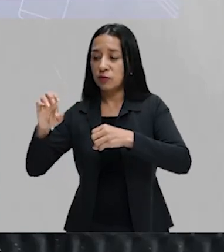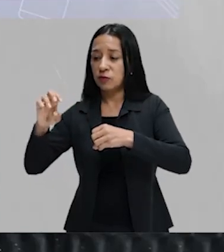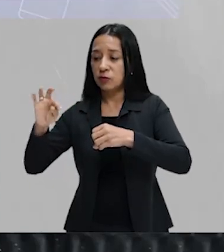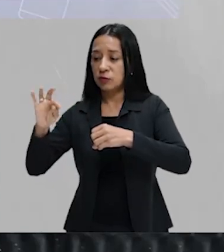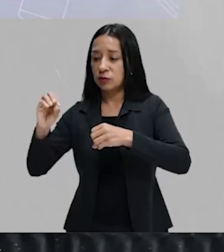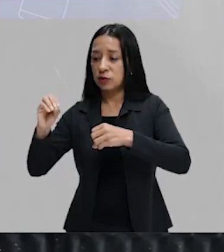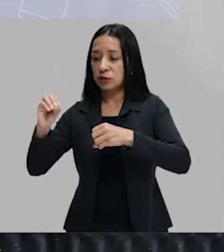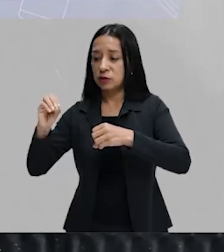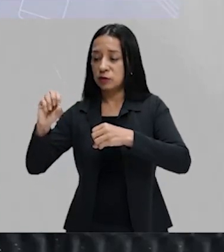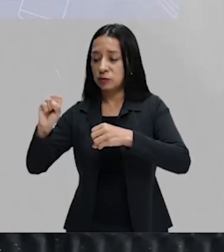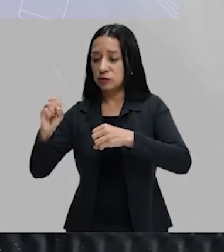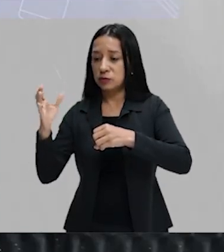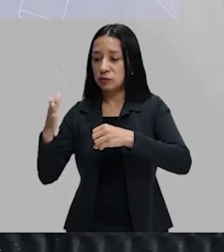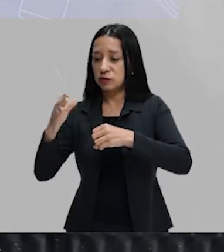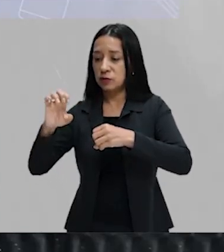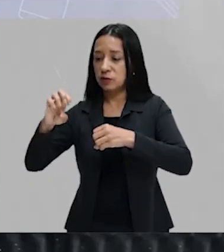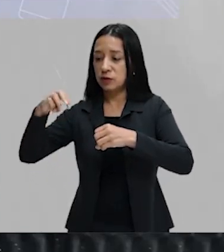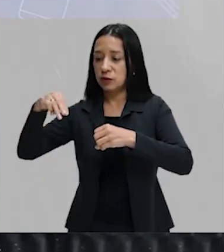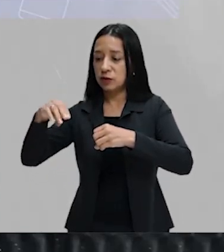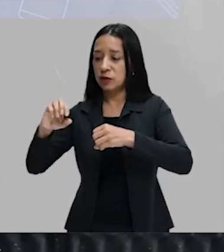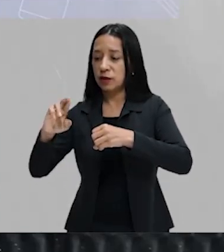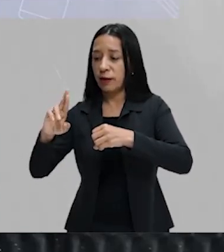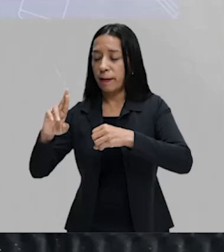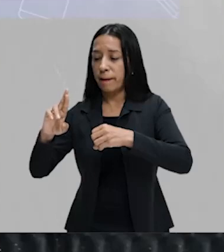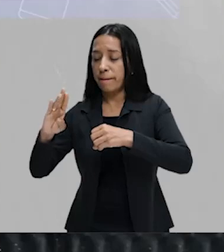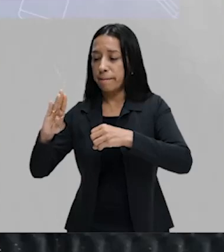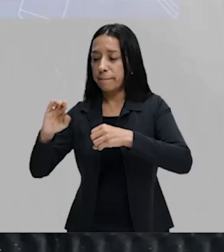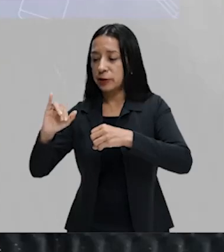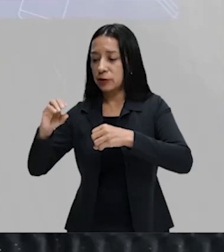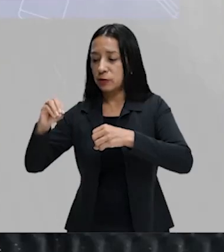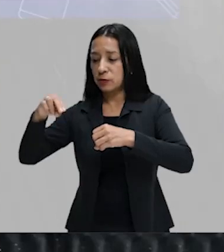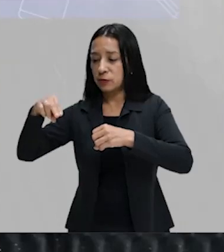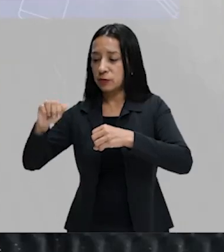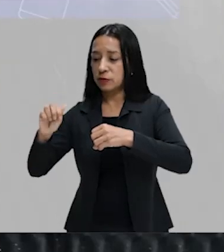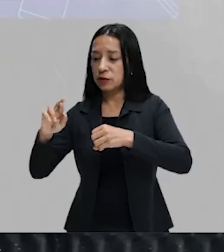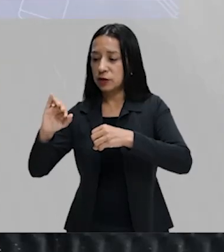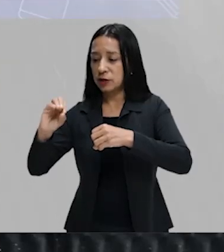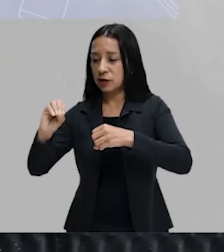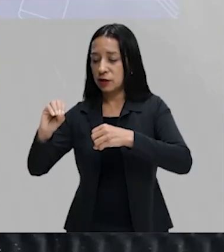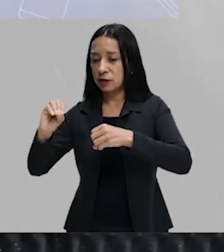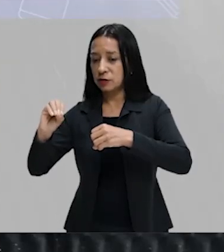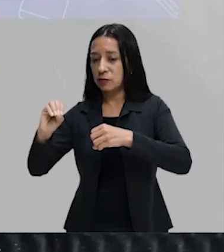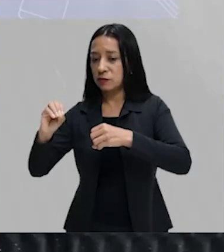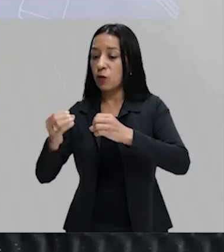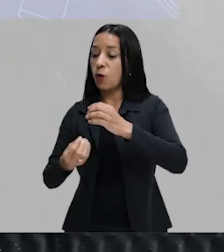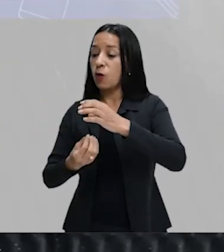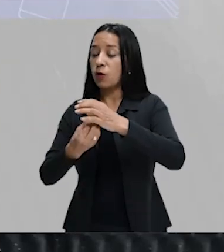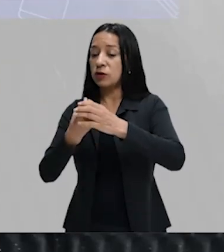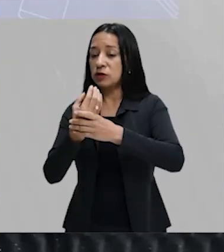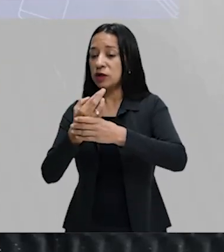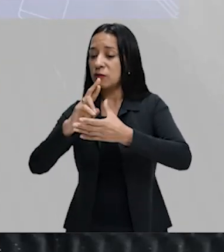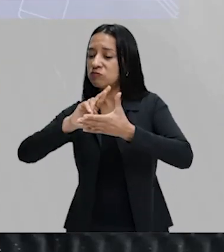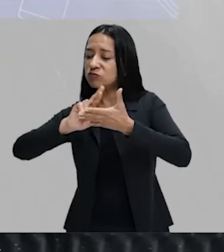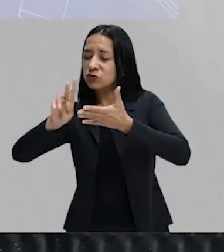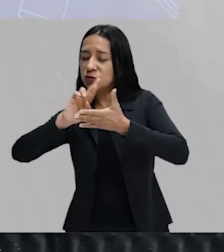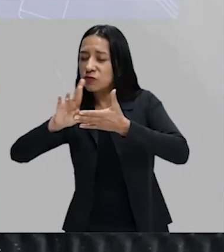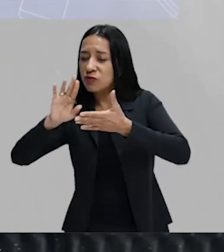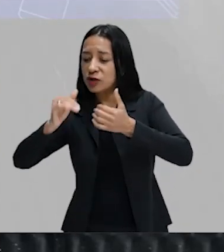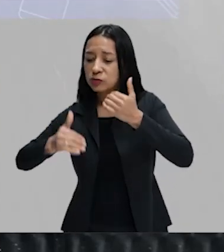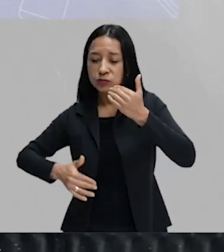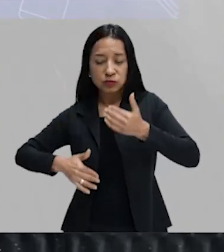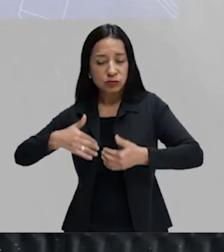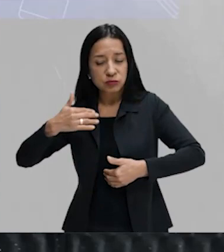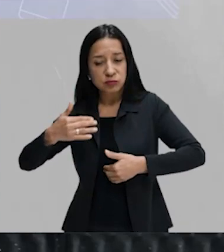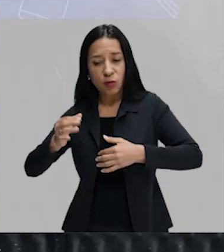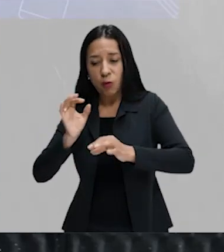eles vão dar origem aos diversos órgãos do corpo do animal, ok? Agora, uma coisa que vocês precisam perceber